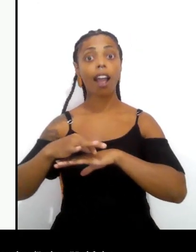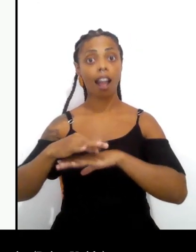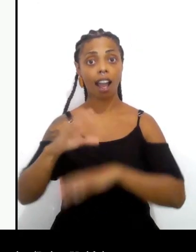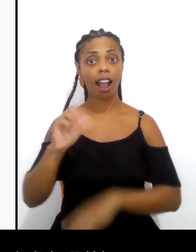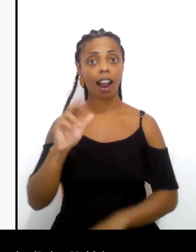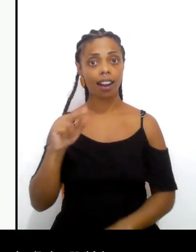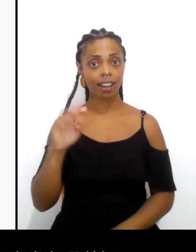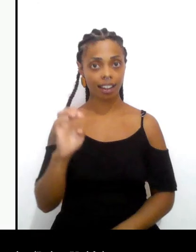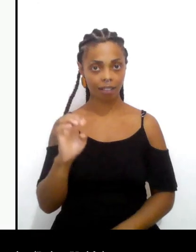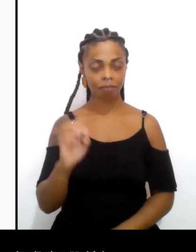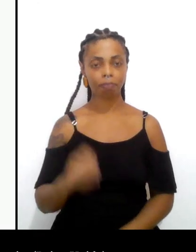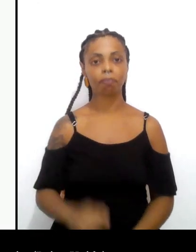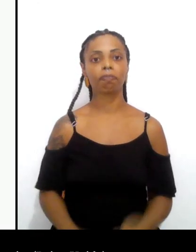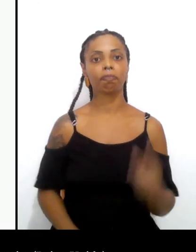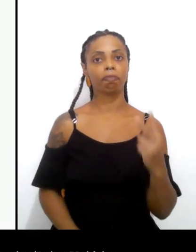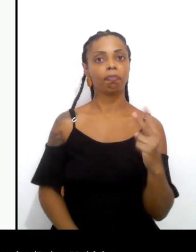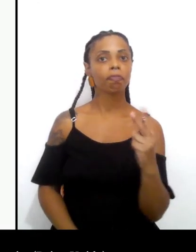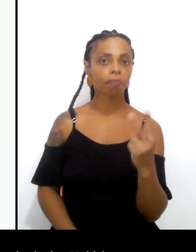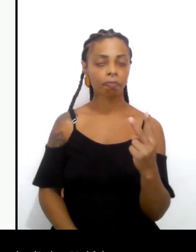algumas pessoas